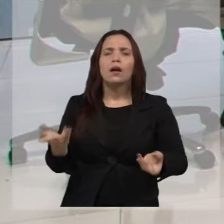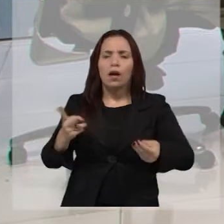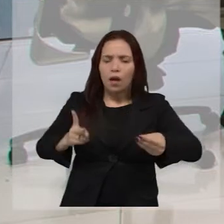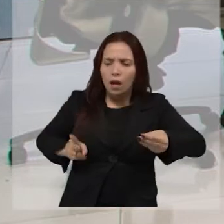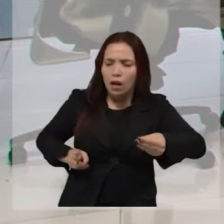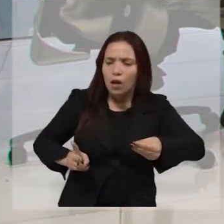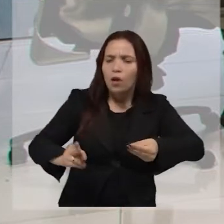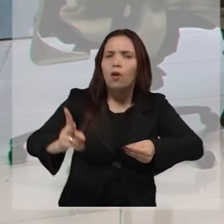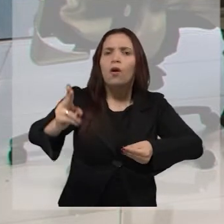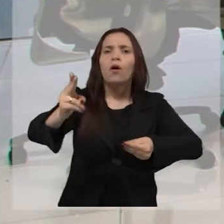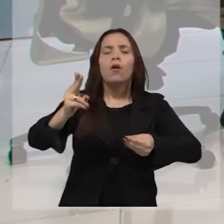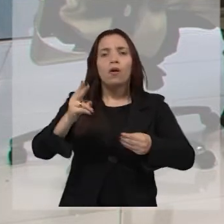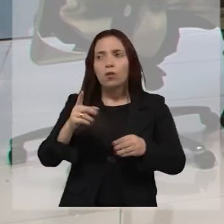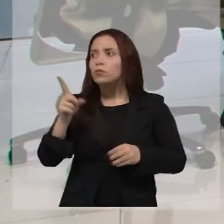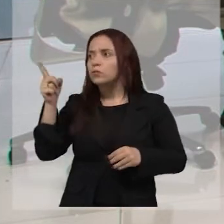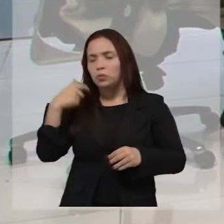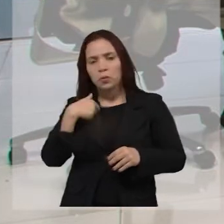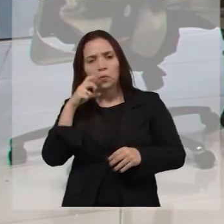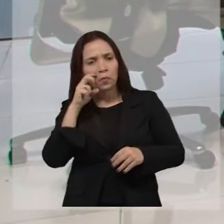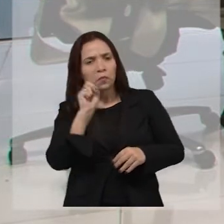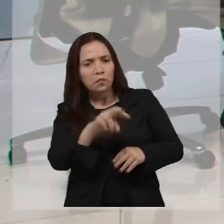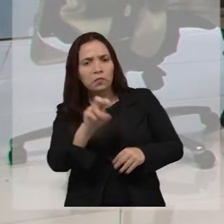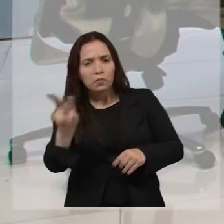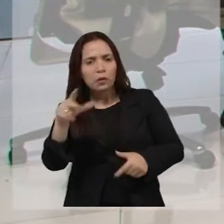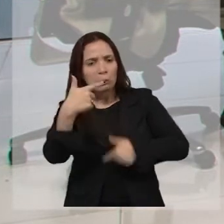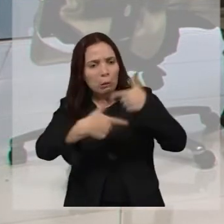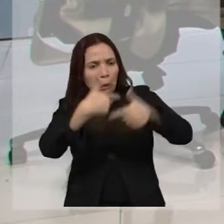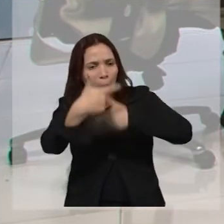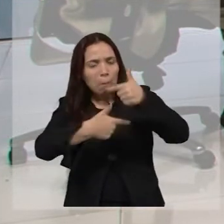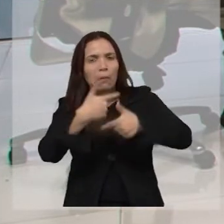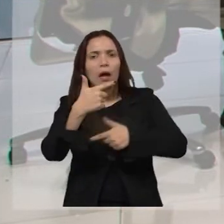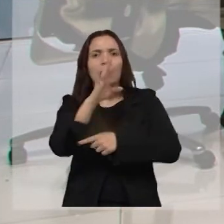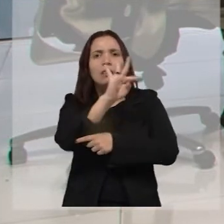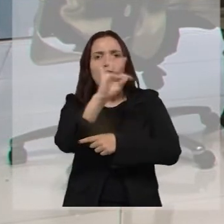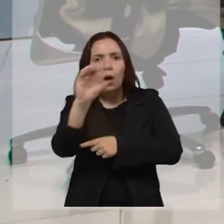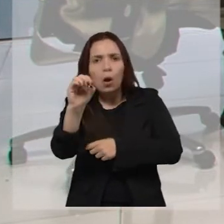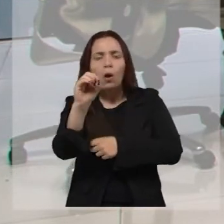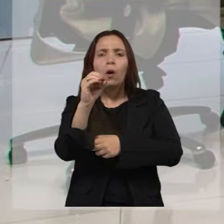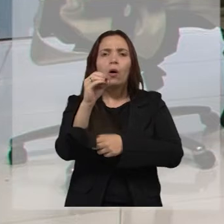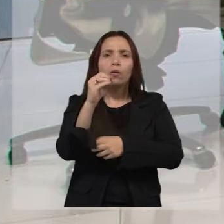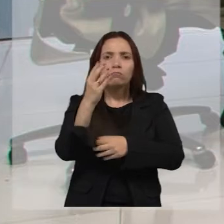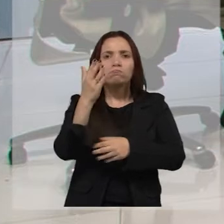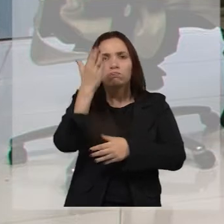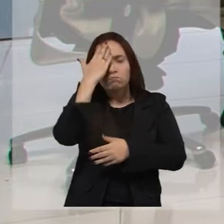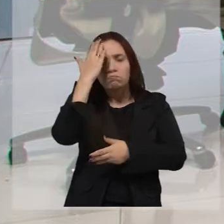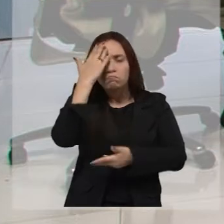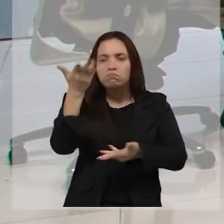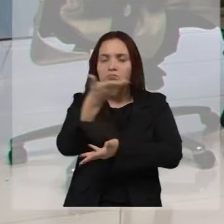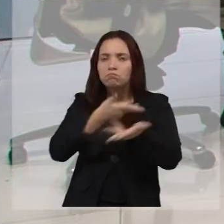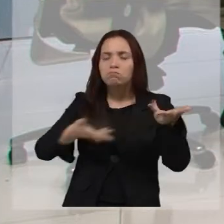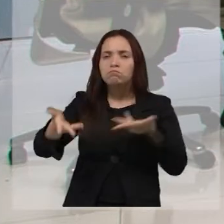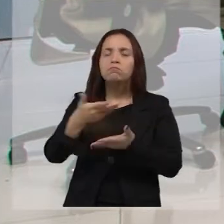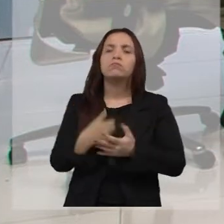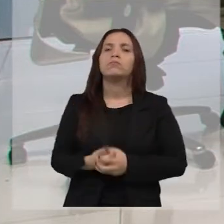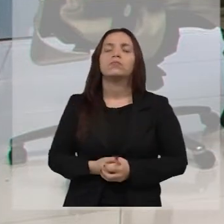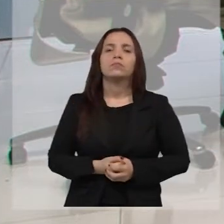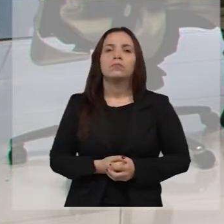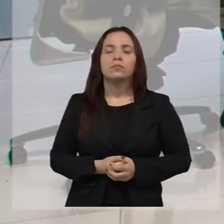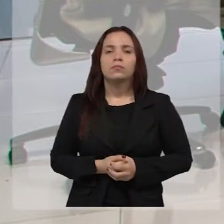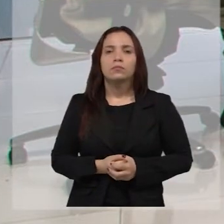fazer, de recortes. Nós vimos lá uma sala cheia deles, estão todos trabalhando, trabalho manual, terapia ocupacional.